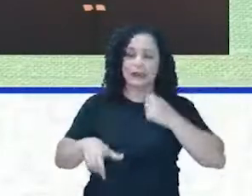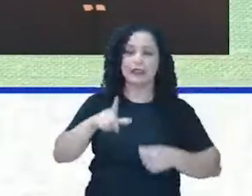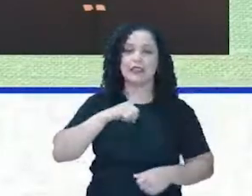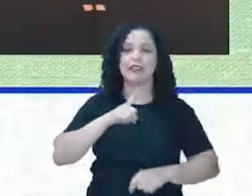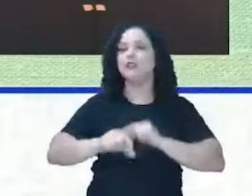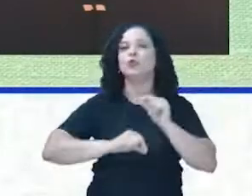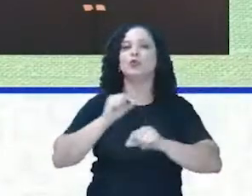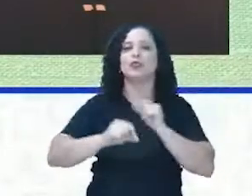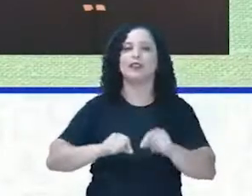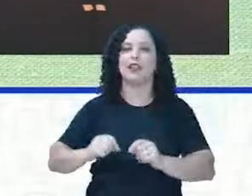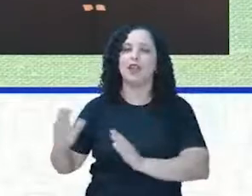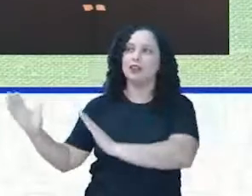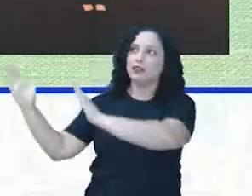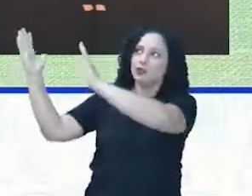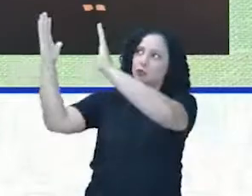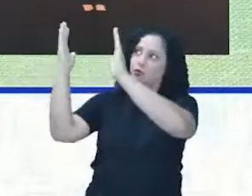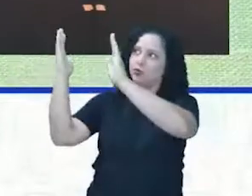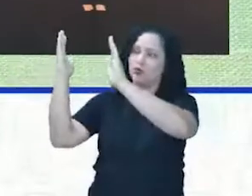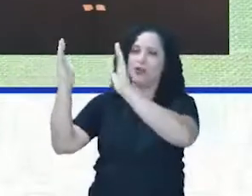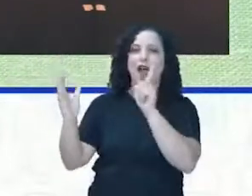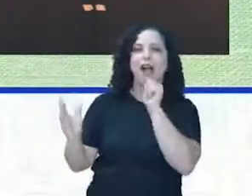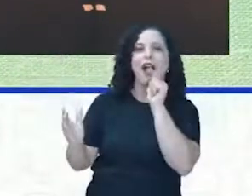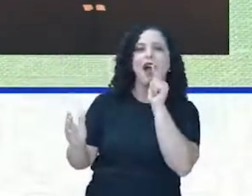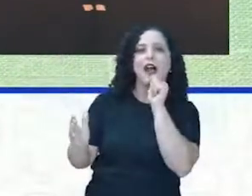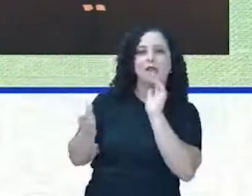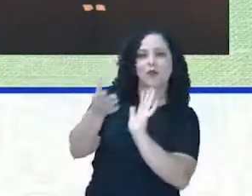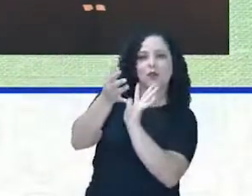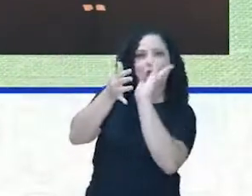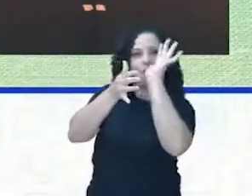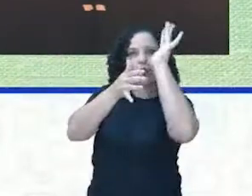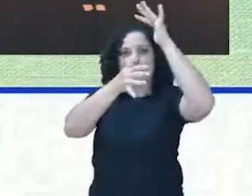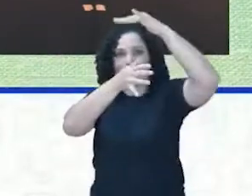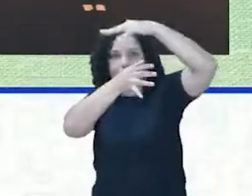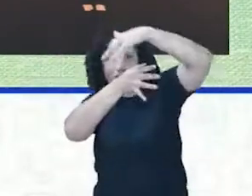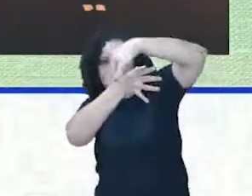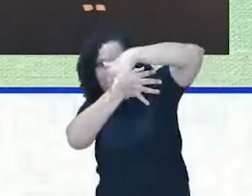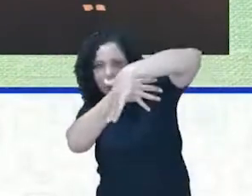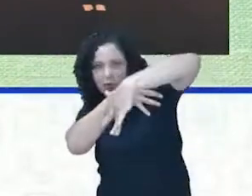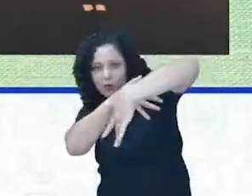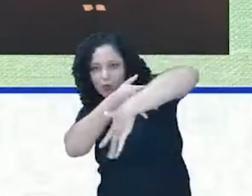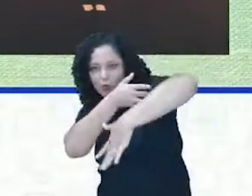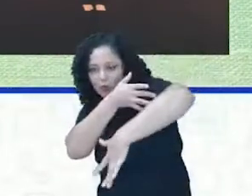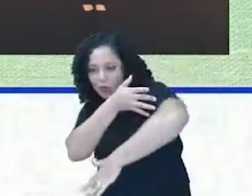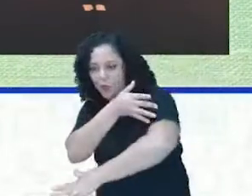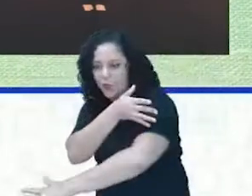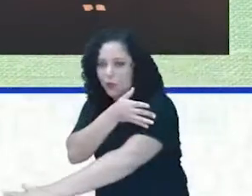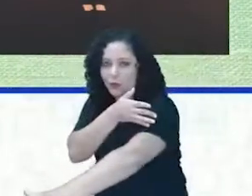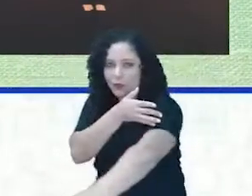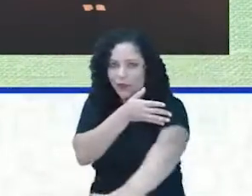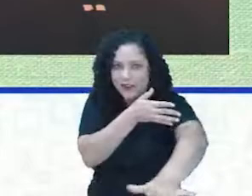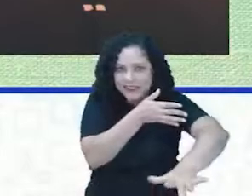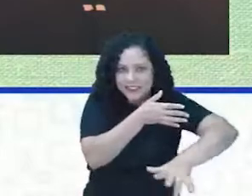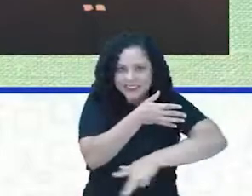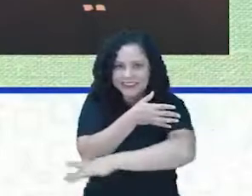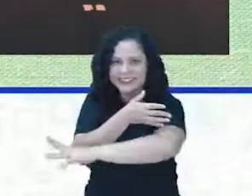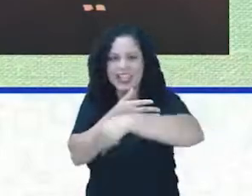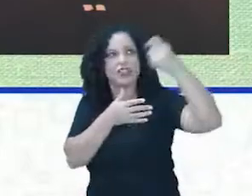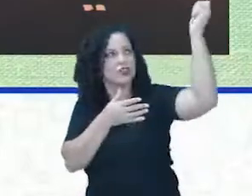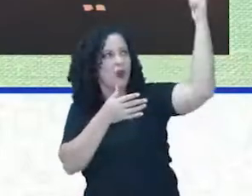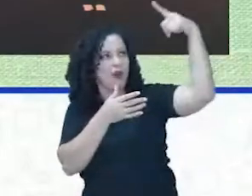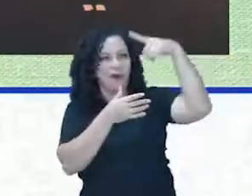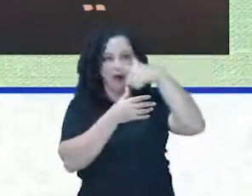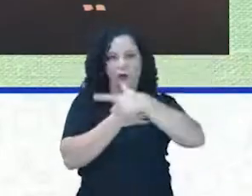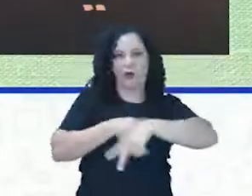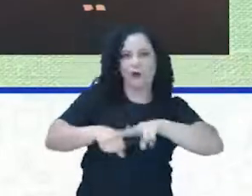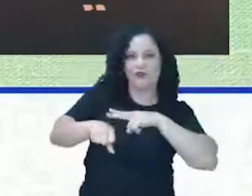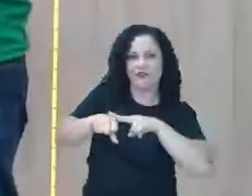a gente tem uma queda d'água, uma cachoeira, uma cascatinha aí, com um laguinho embaixo. Então, está ensolarado, a